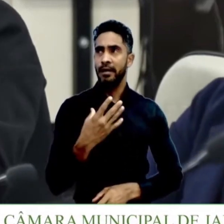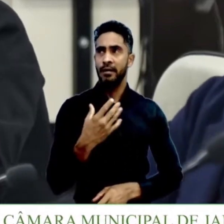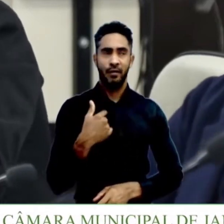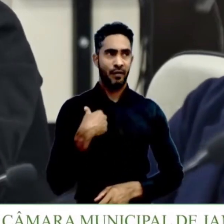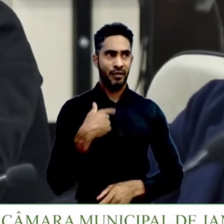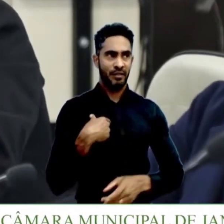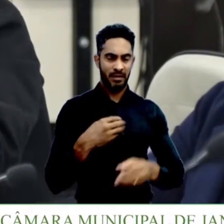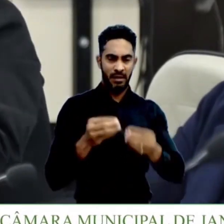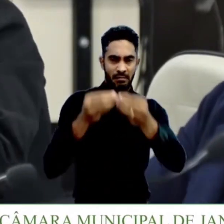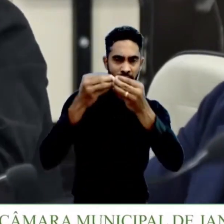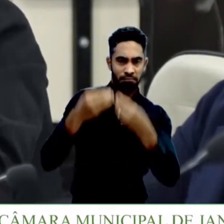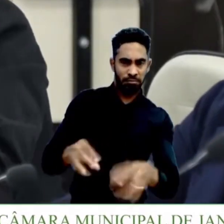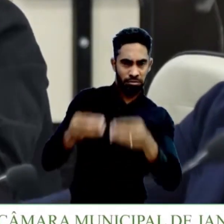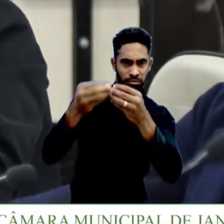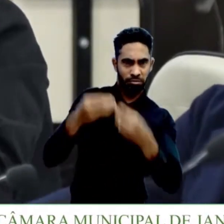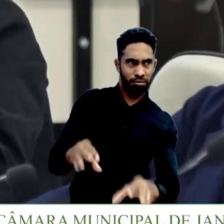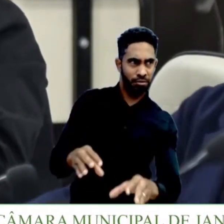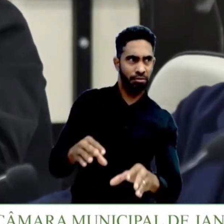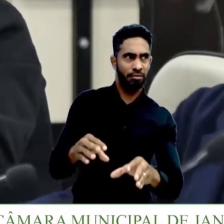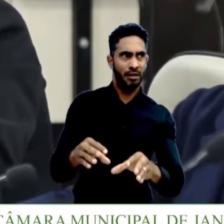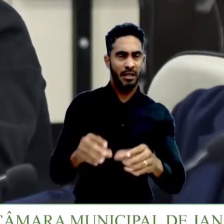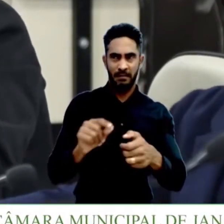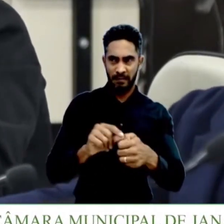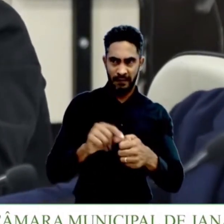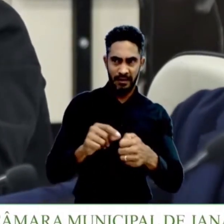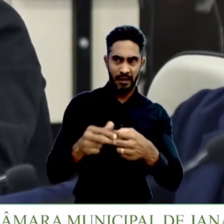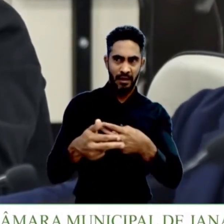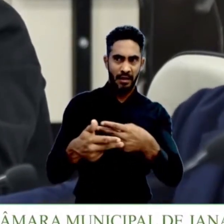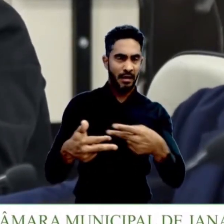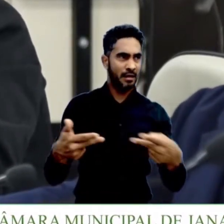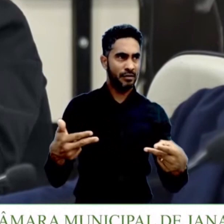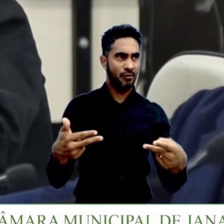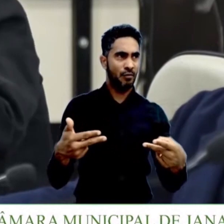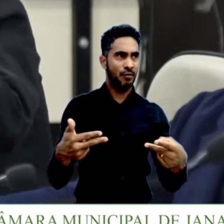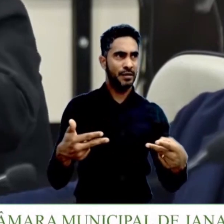aqui para atropelar nada, para fazer as coisas